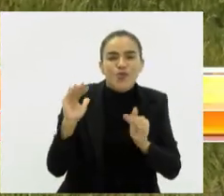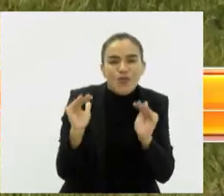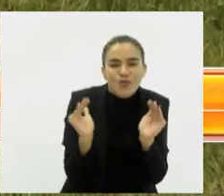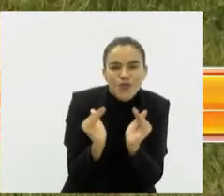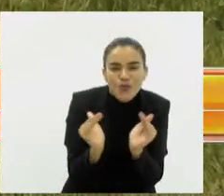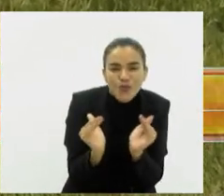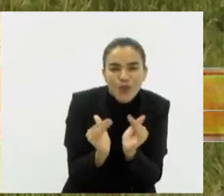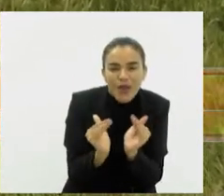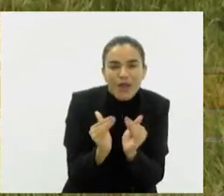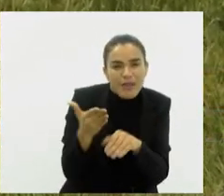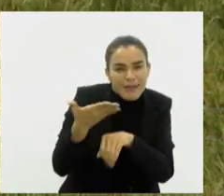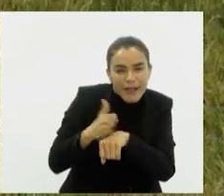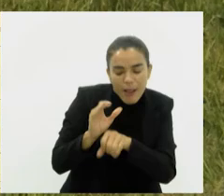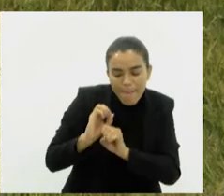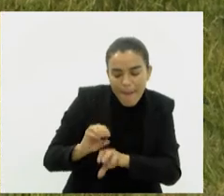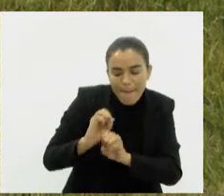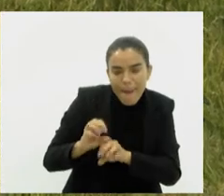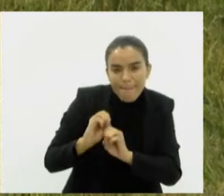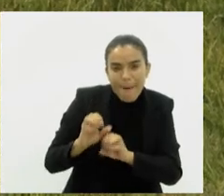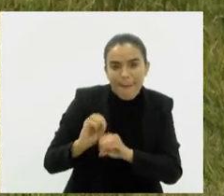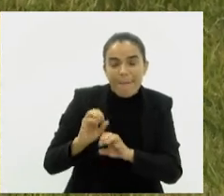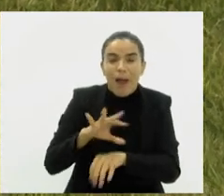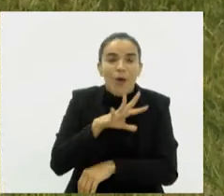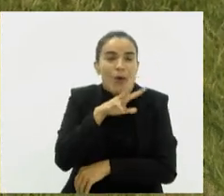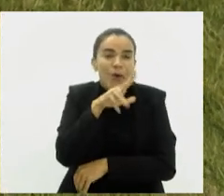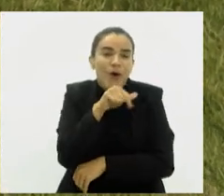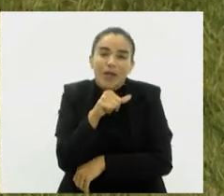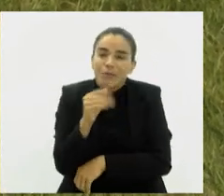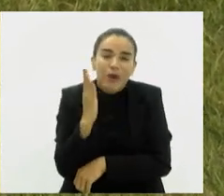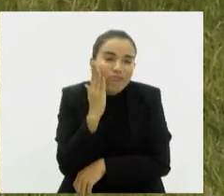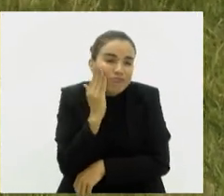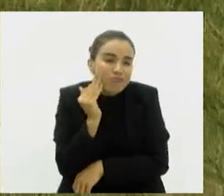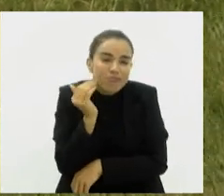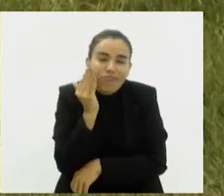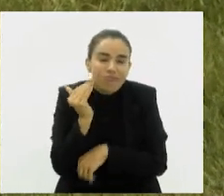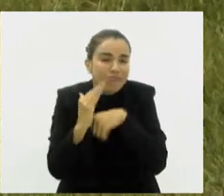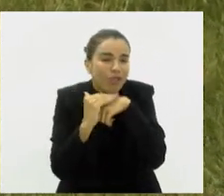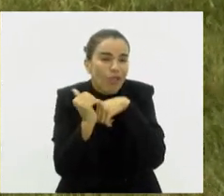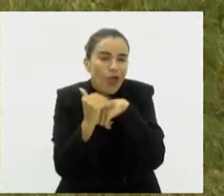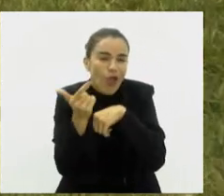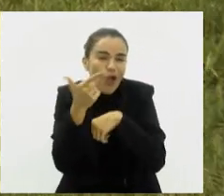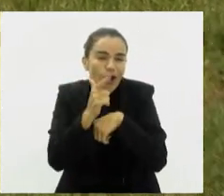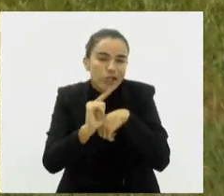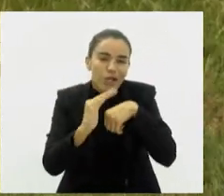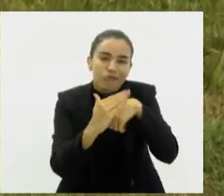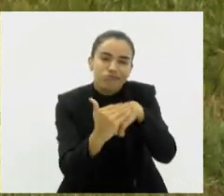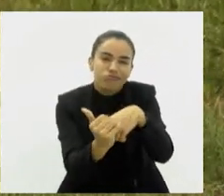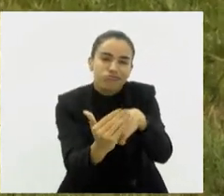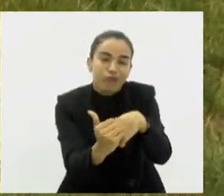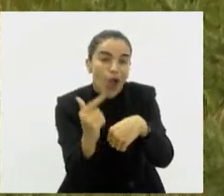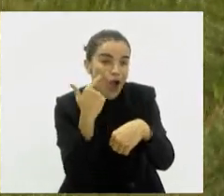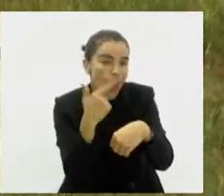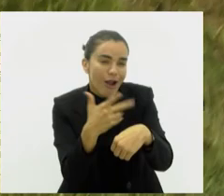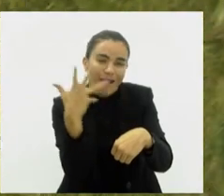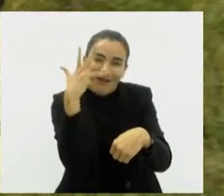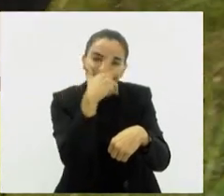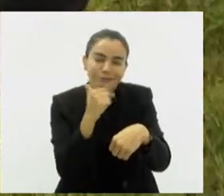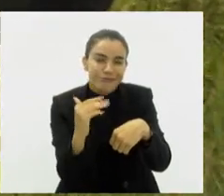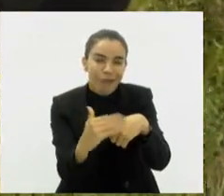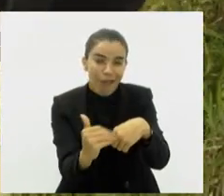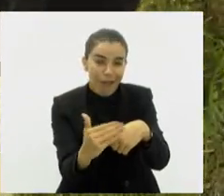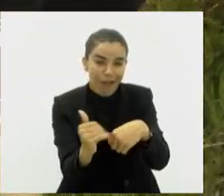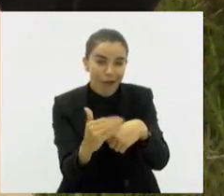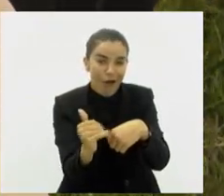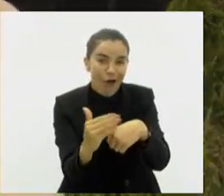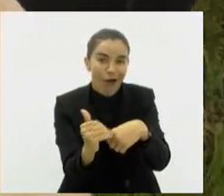Foi passando pelo treinamento, enfim, é um animal super dócil que a gente consegue chegar perto, fazer carinho, olha só que graça. E ela ainda,